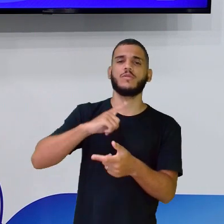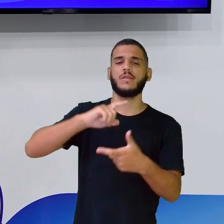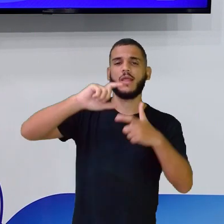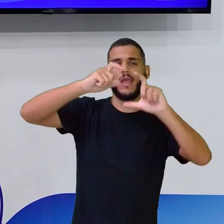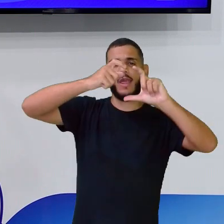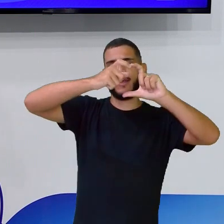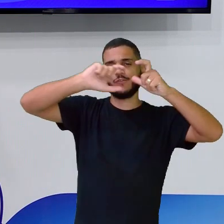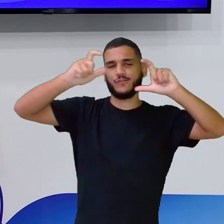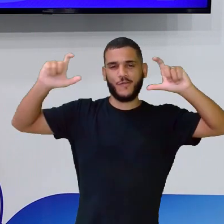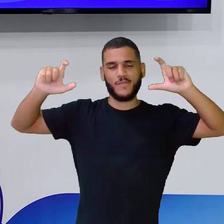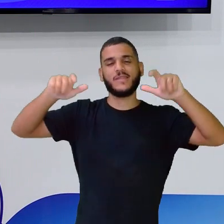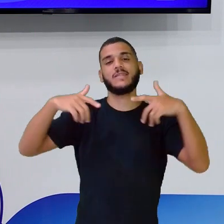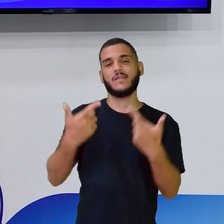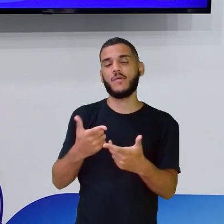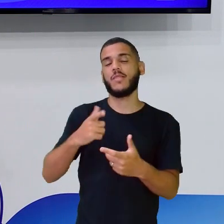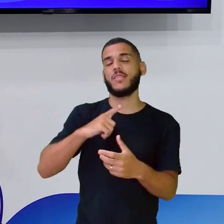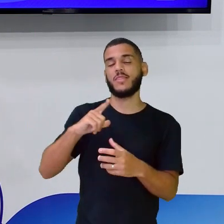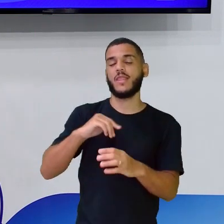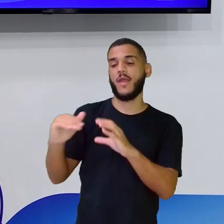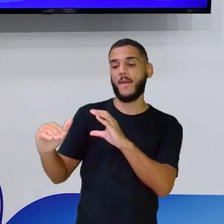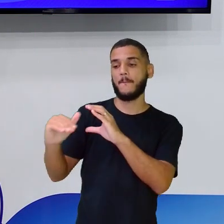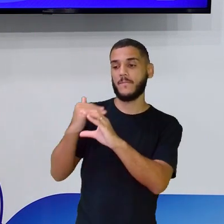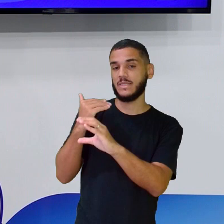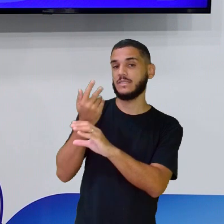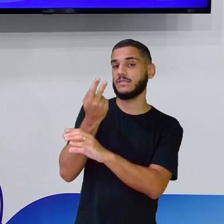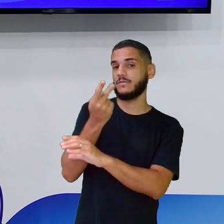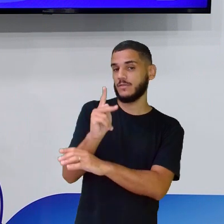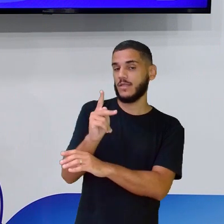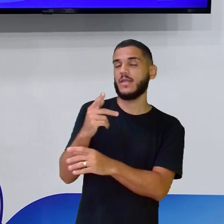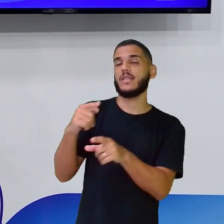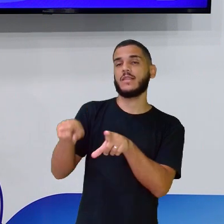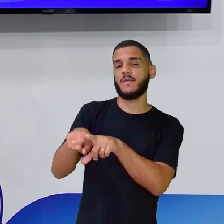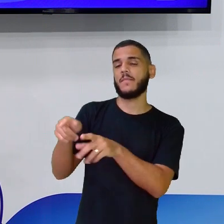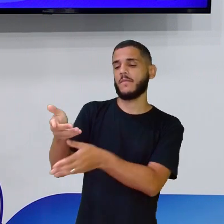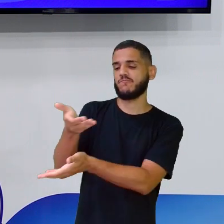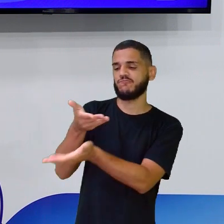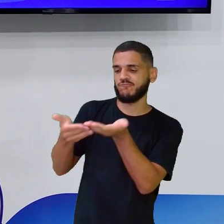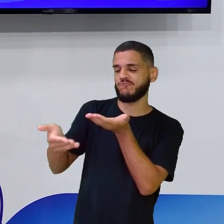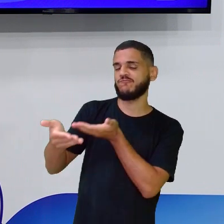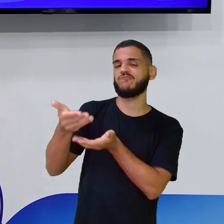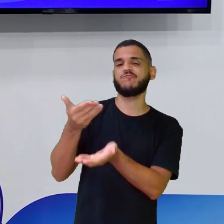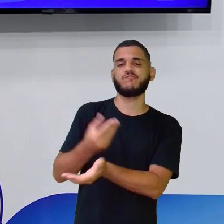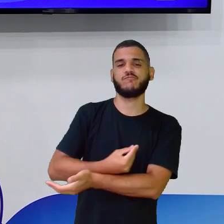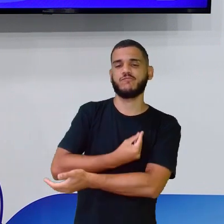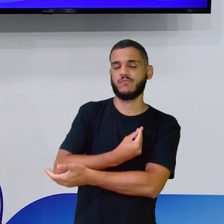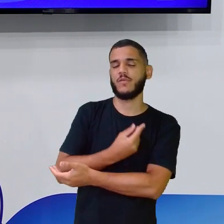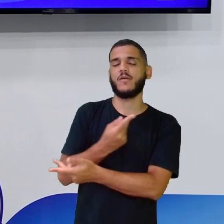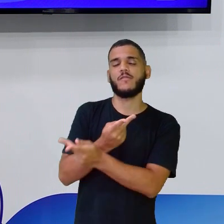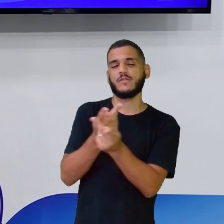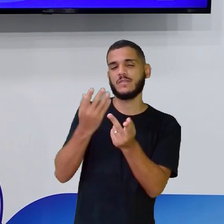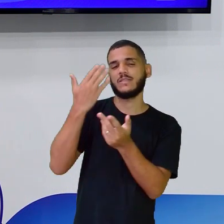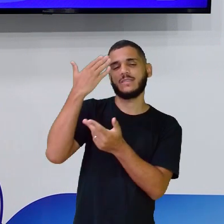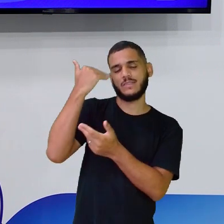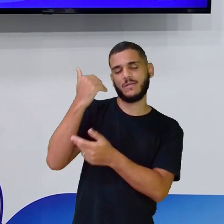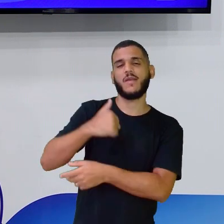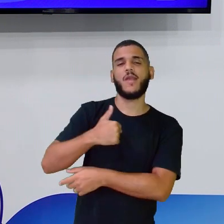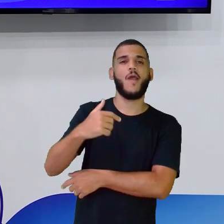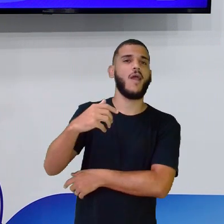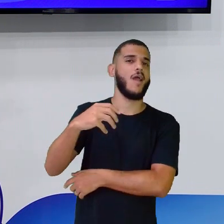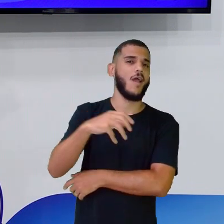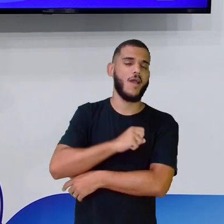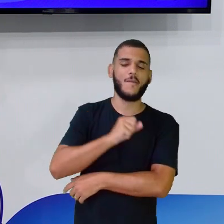para que eu receba a sua mensagem, para que vocês participem junto comigo ao vivo, claro que vocês sabem que eu